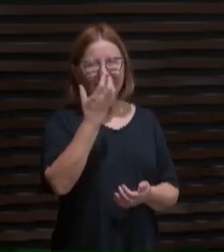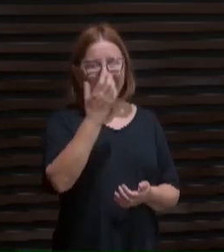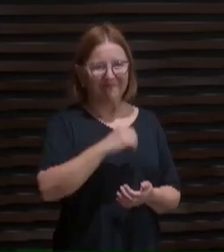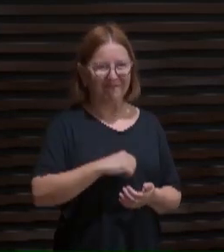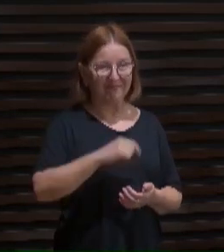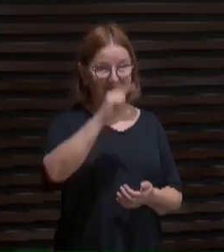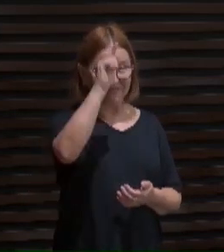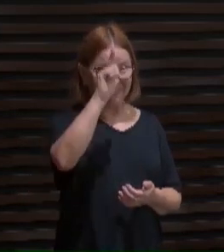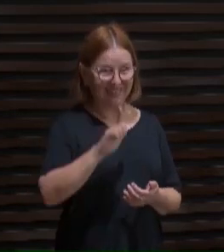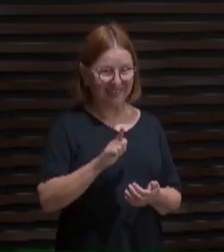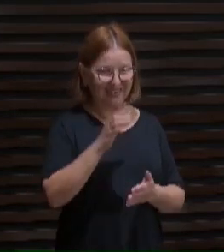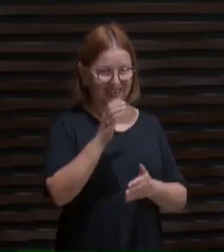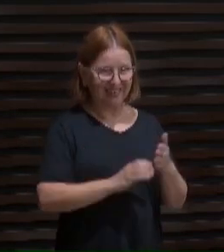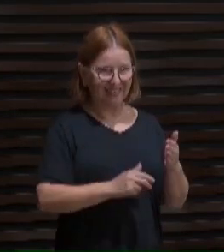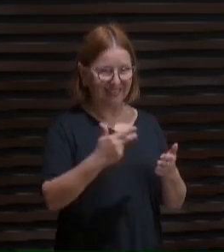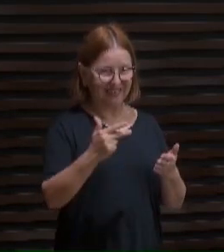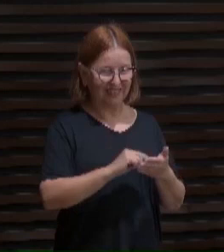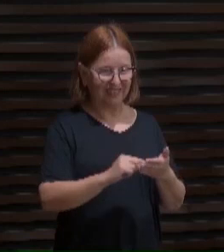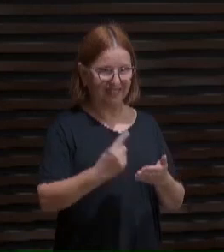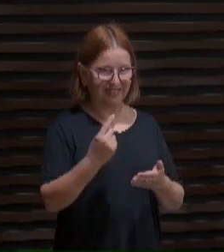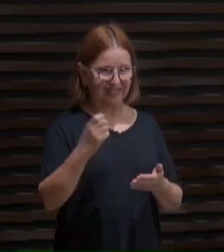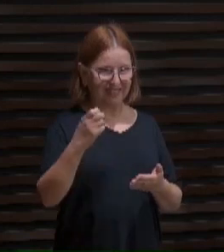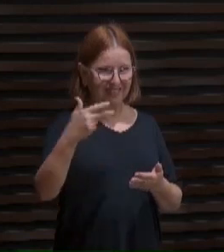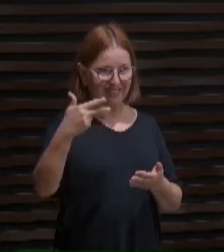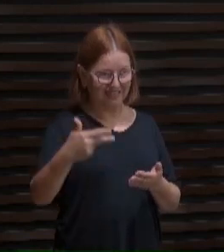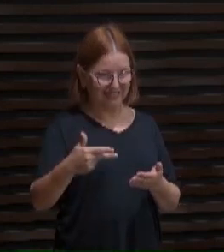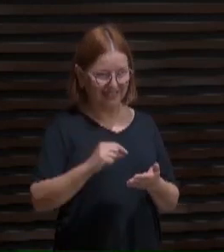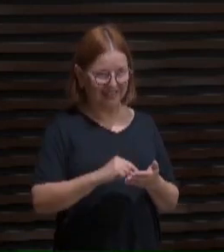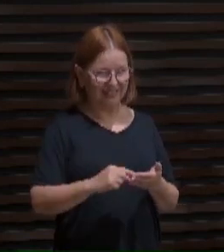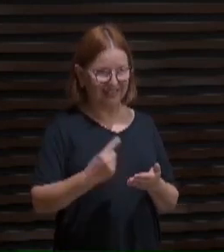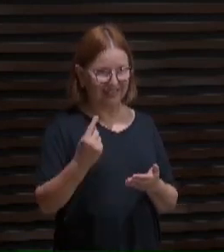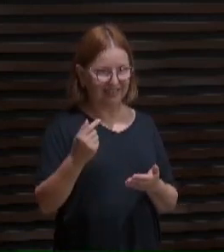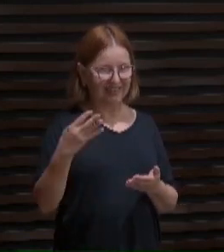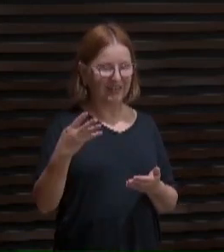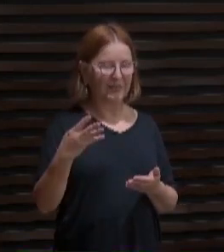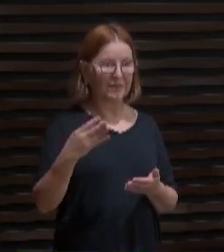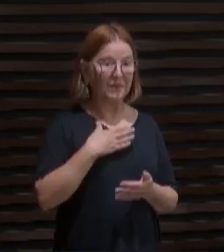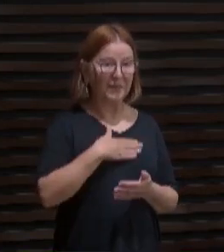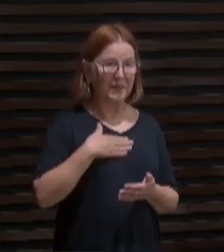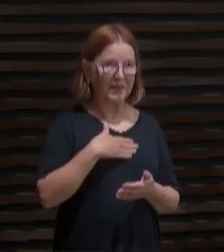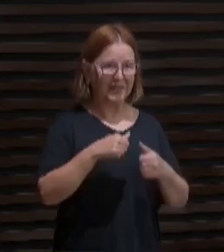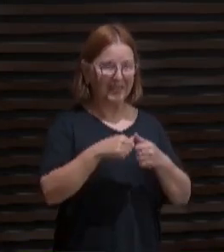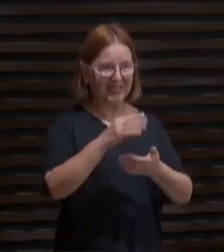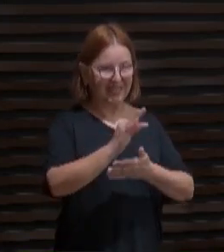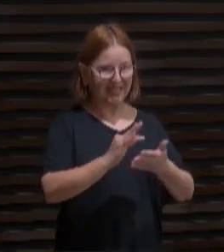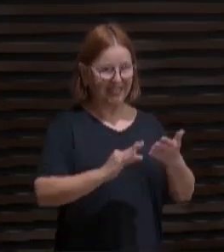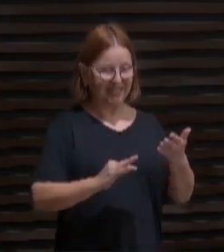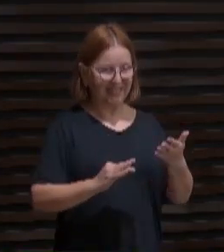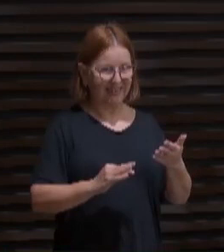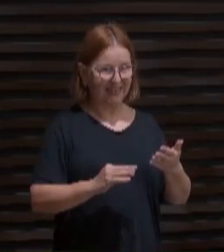Gálatas capítulo 3, versículos 13 e 14. Eu gosto desse texto, quando Cristo